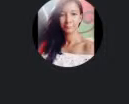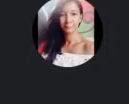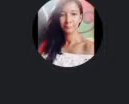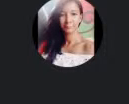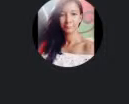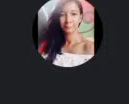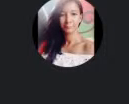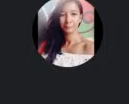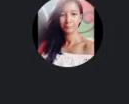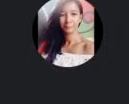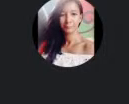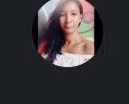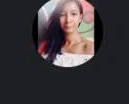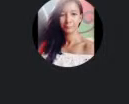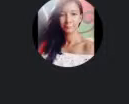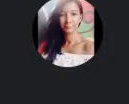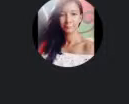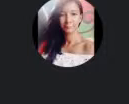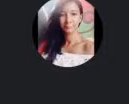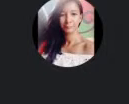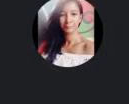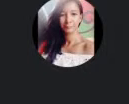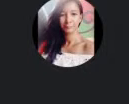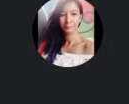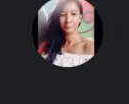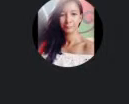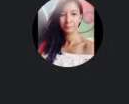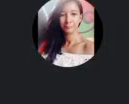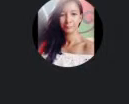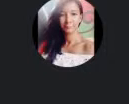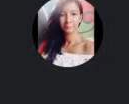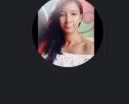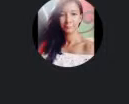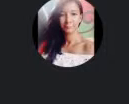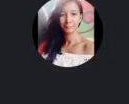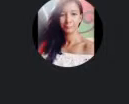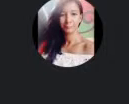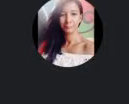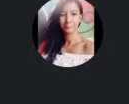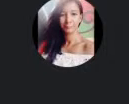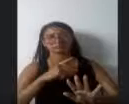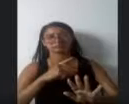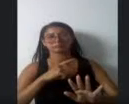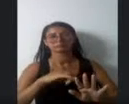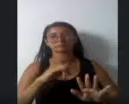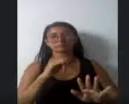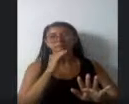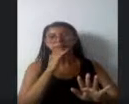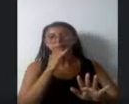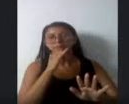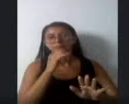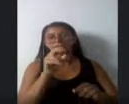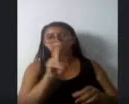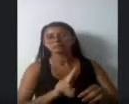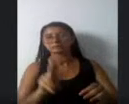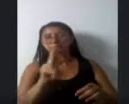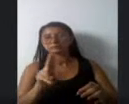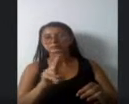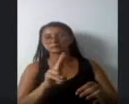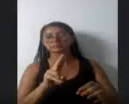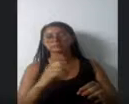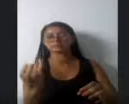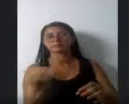na rede uma cadeia de cuidado, né, Ana? E eu acho que é legal trazer um pouco a academia, a universidade para esse espaço, porque é